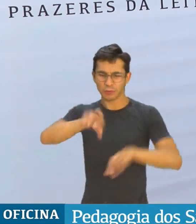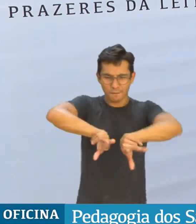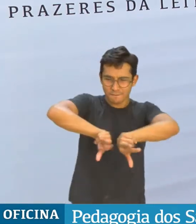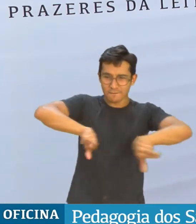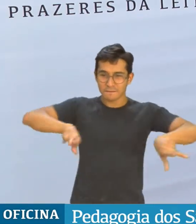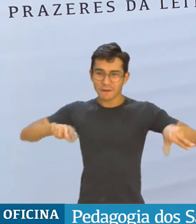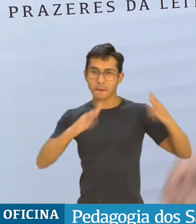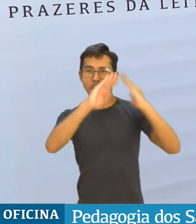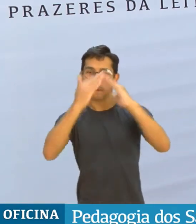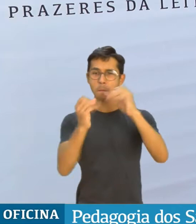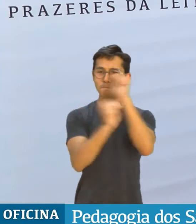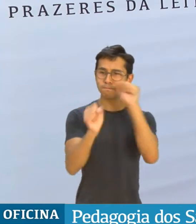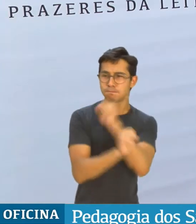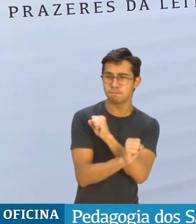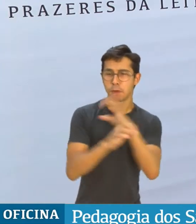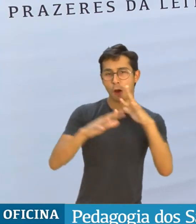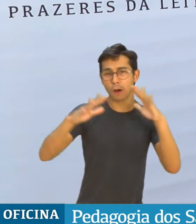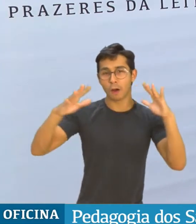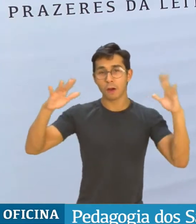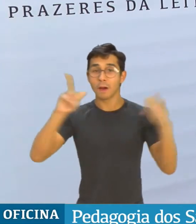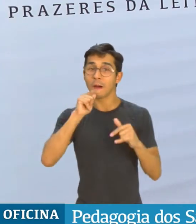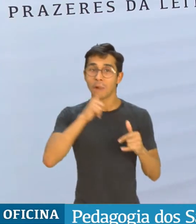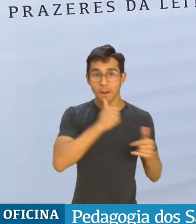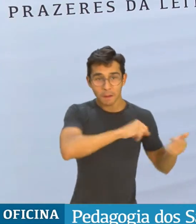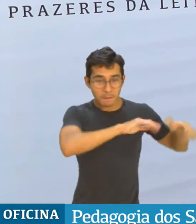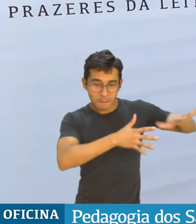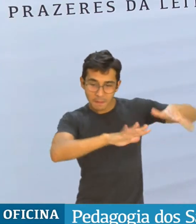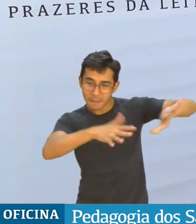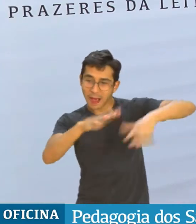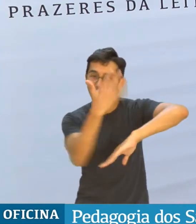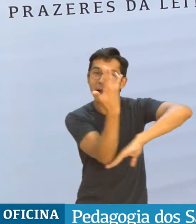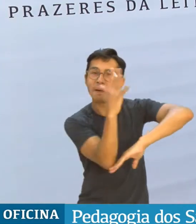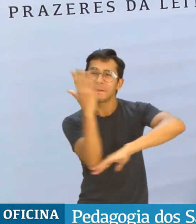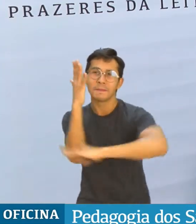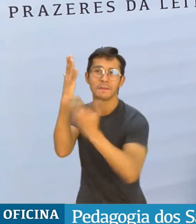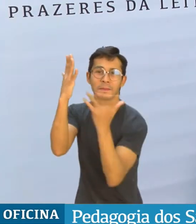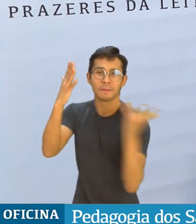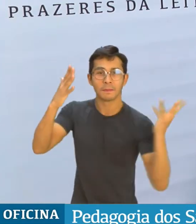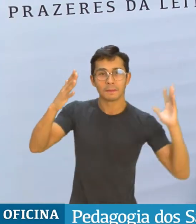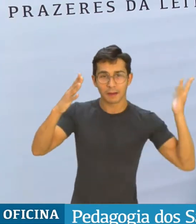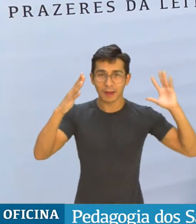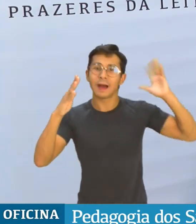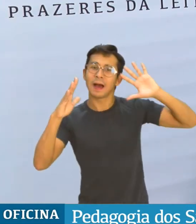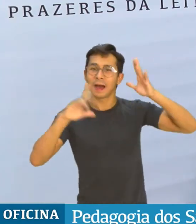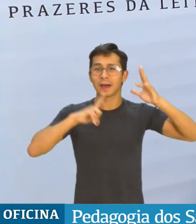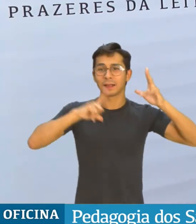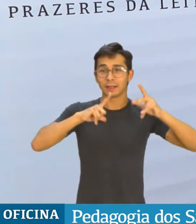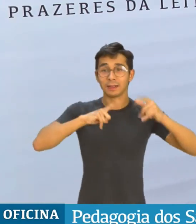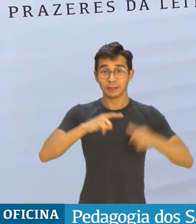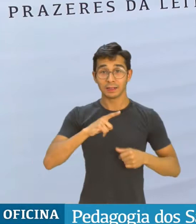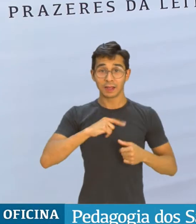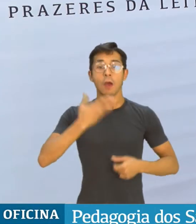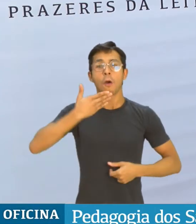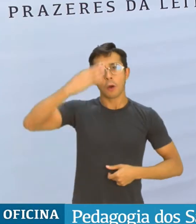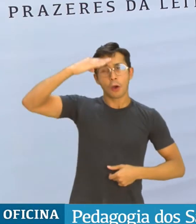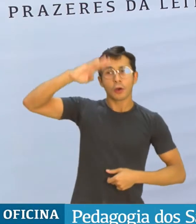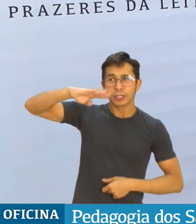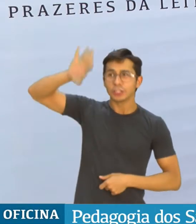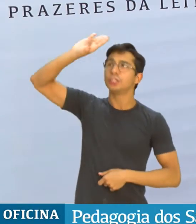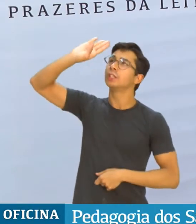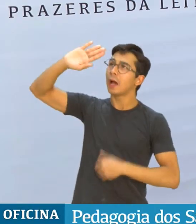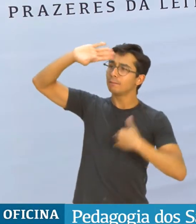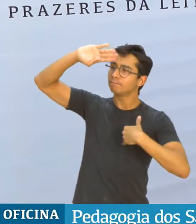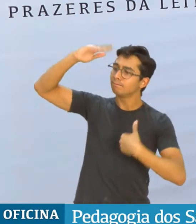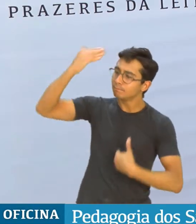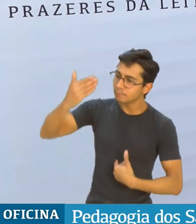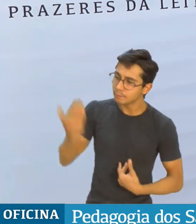grande adorado negro. O mar guiou, a mata abraçou. Entre terras e mares os orixás abençoou. A senzala do passado se